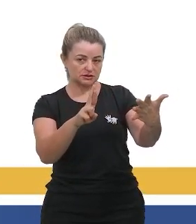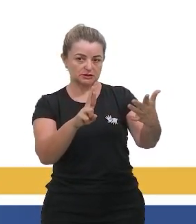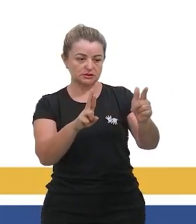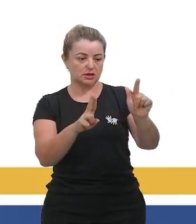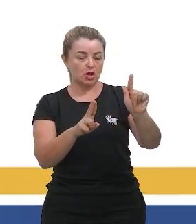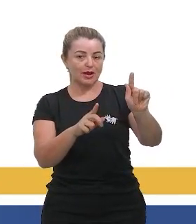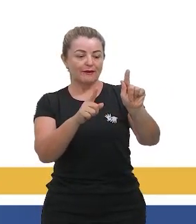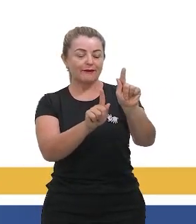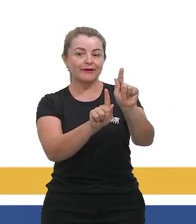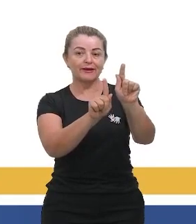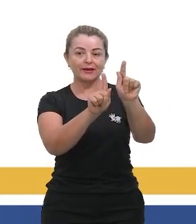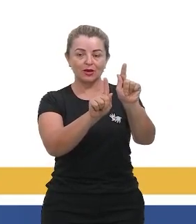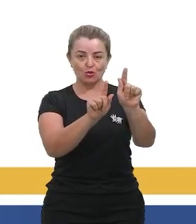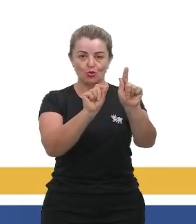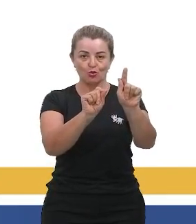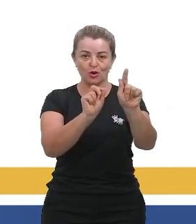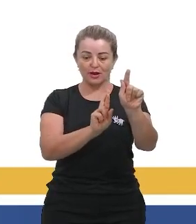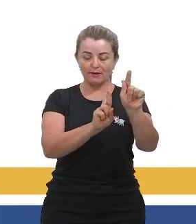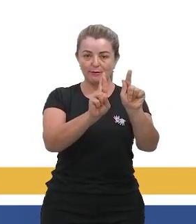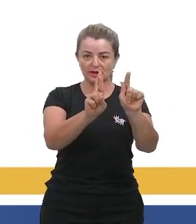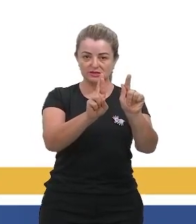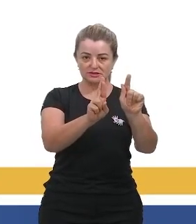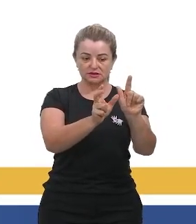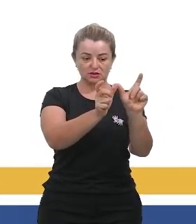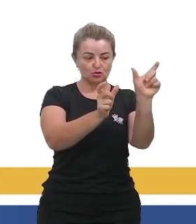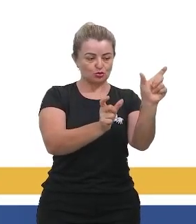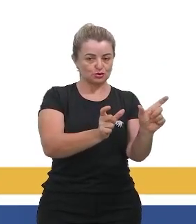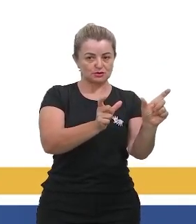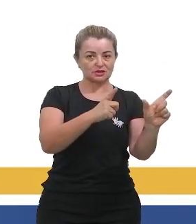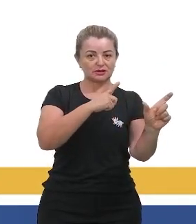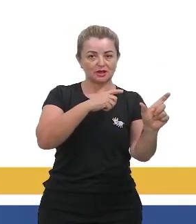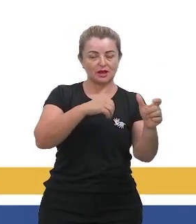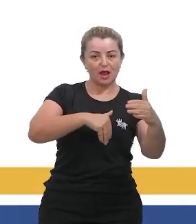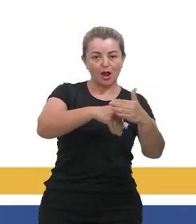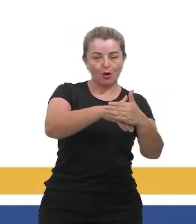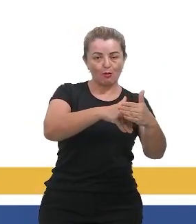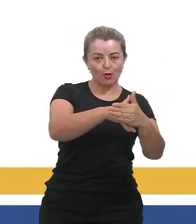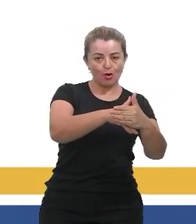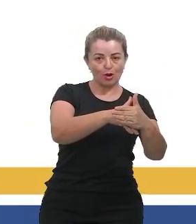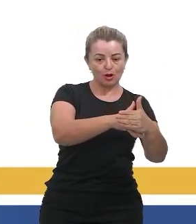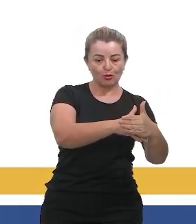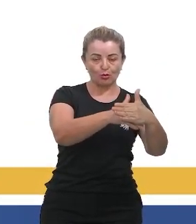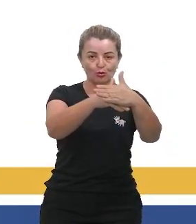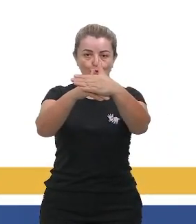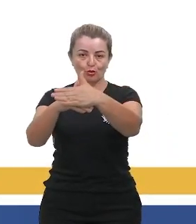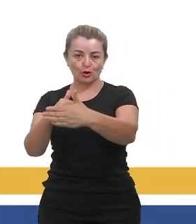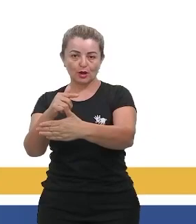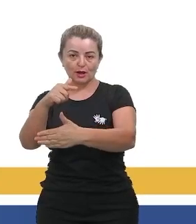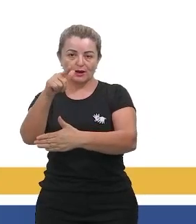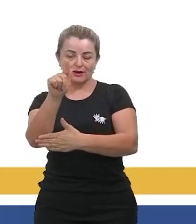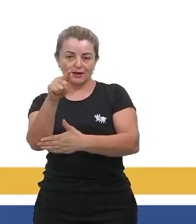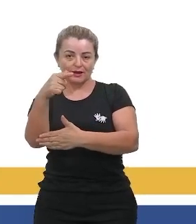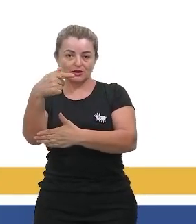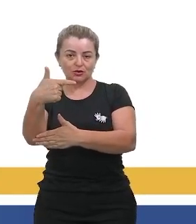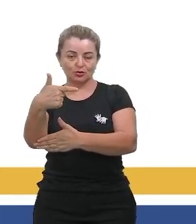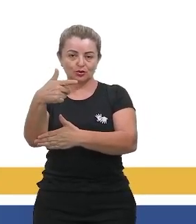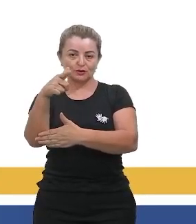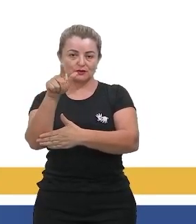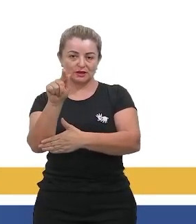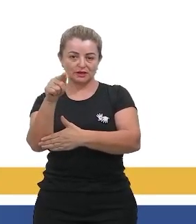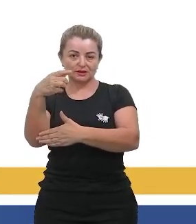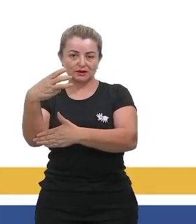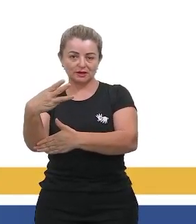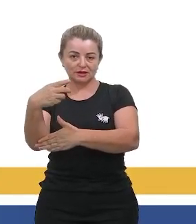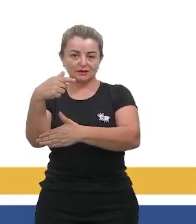representa a posição de um jogador que está com a bola. Os pontos Q2, Q3, Q4 e